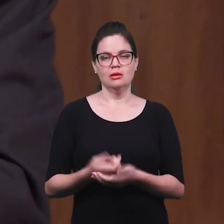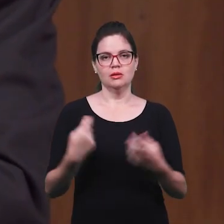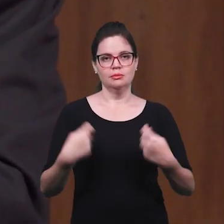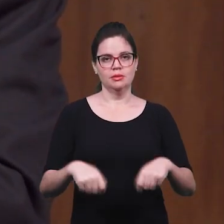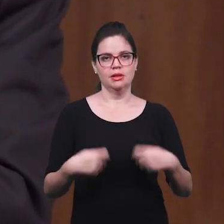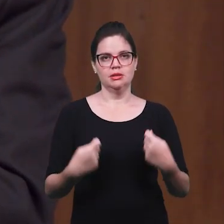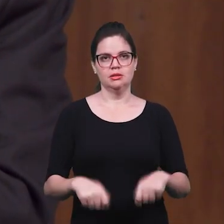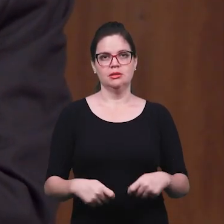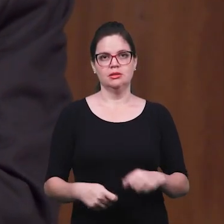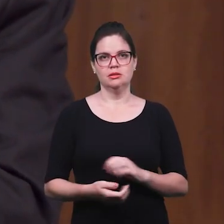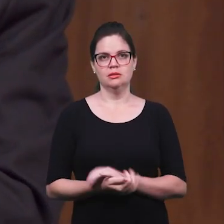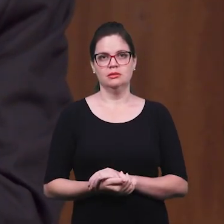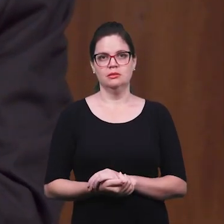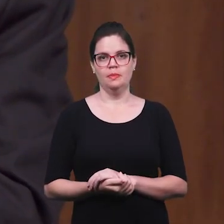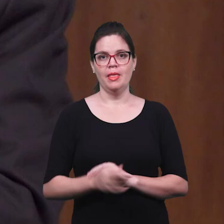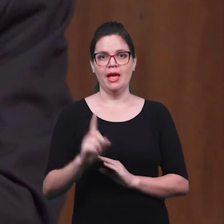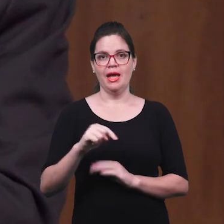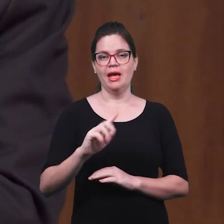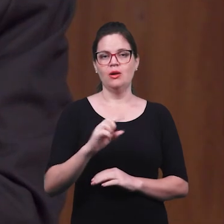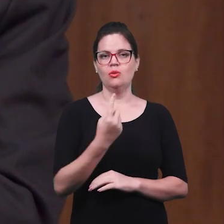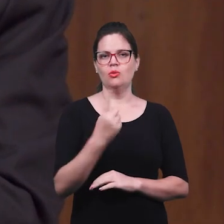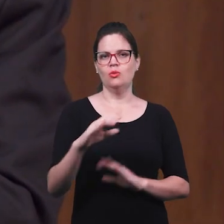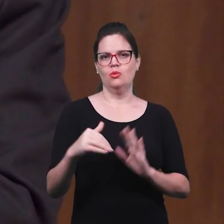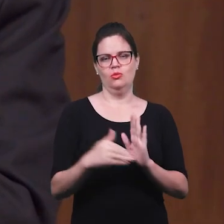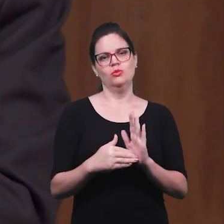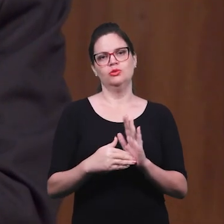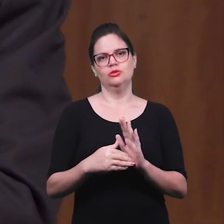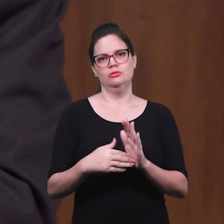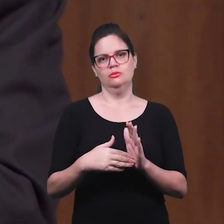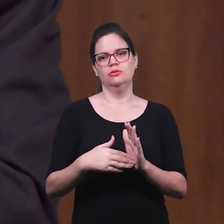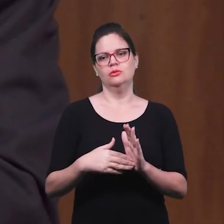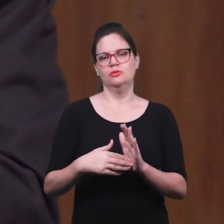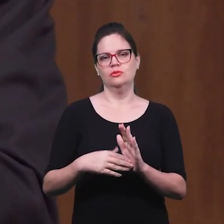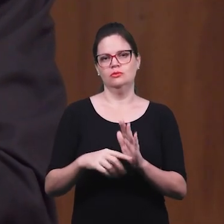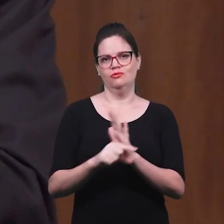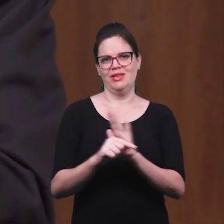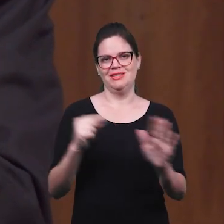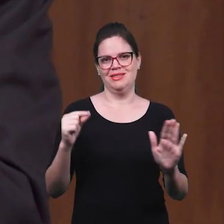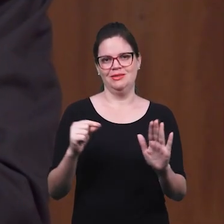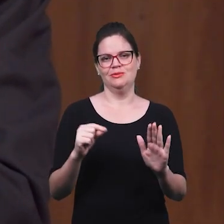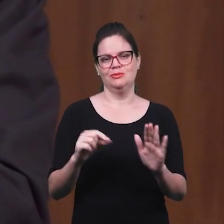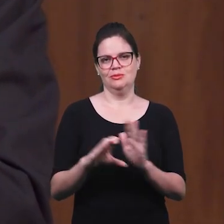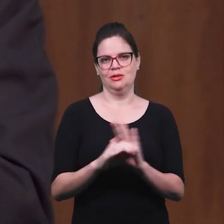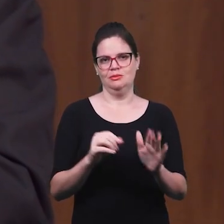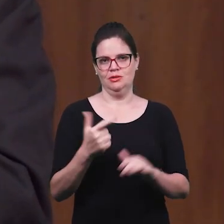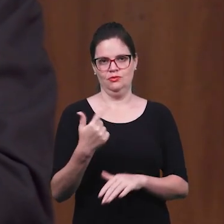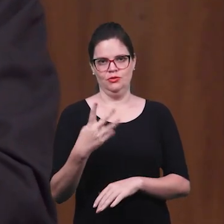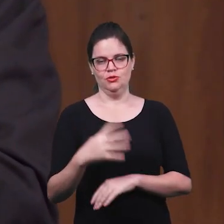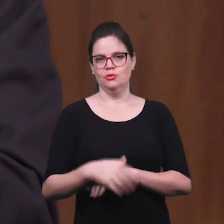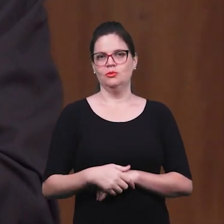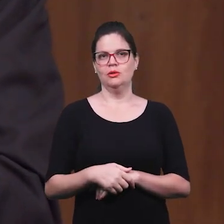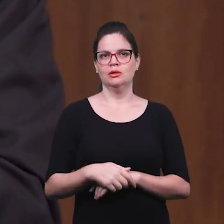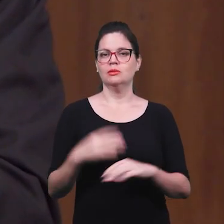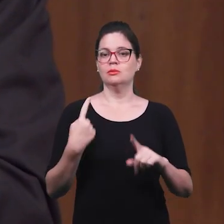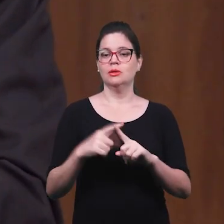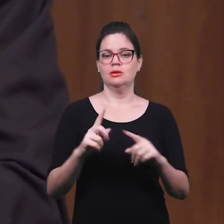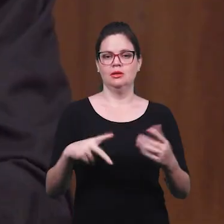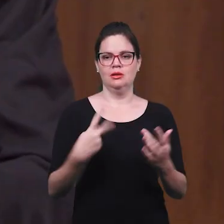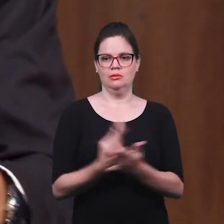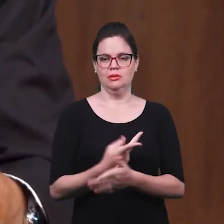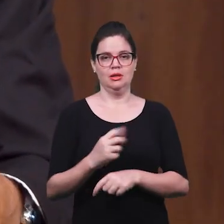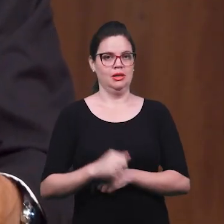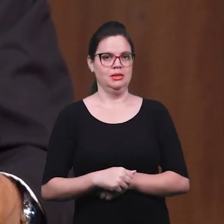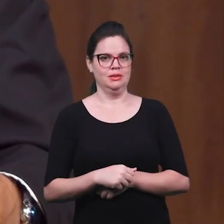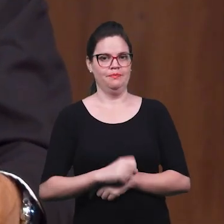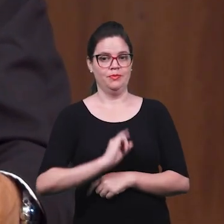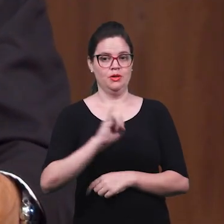se encontra justamente no final do livro, capítulo 24. Ou seja, o que isso quer dizer? Eles já haviam conquistado